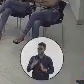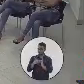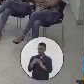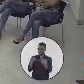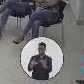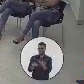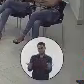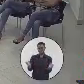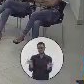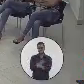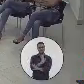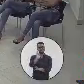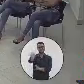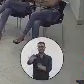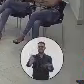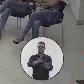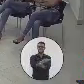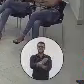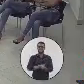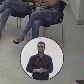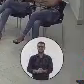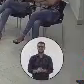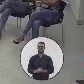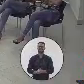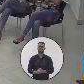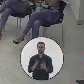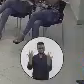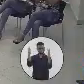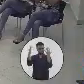Se tudo correu bem, está assinado.